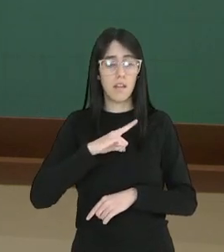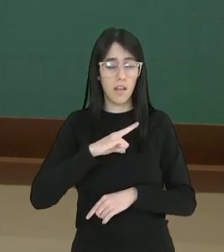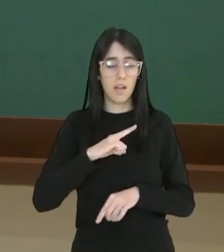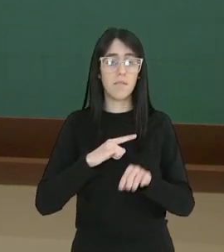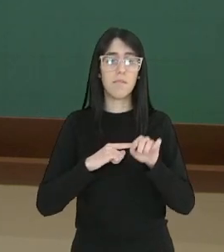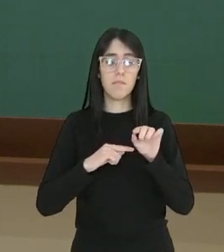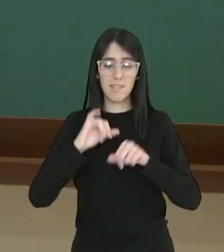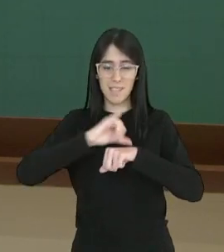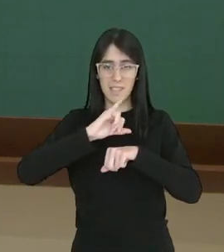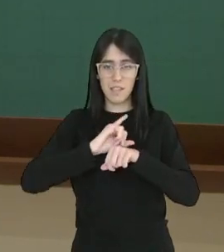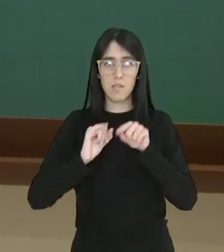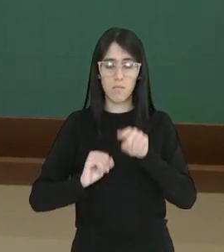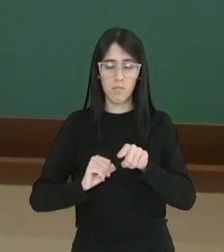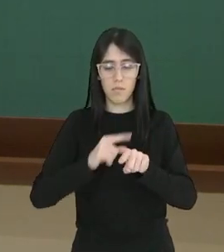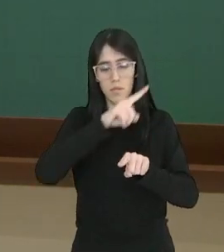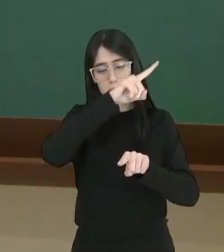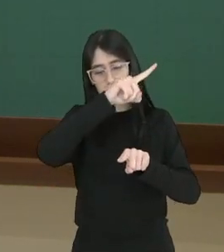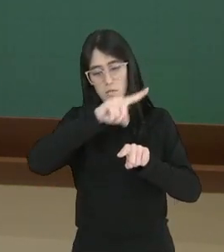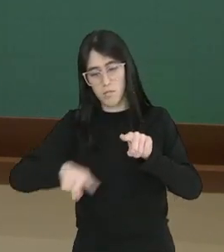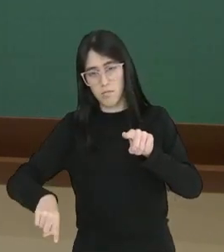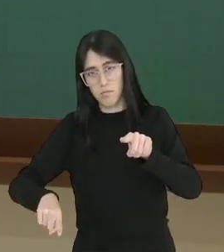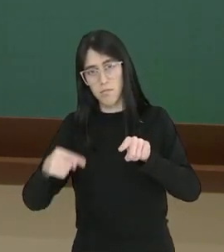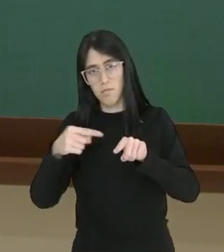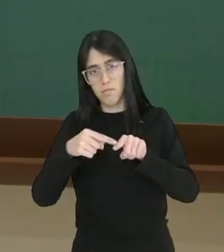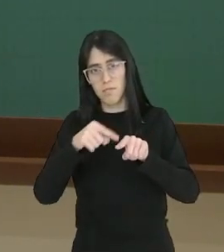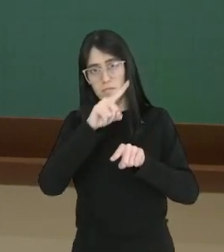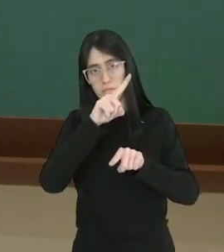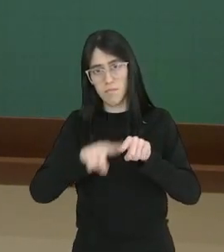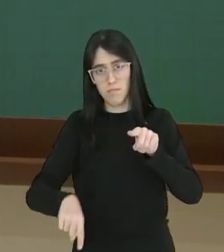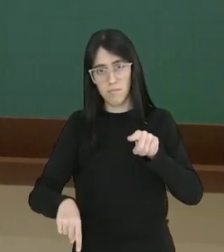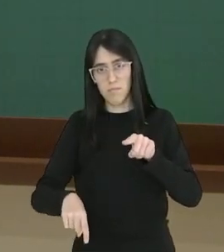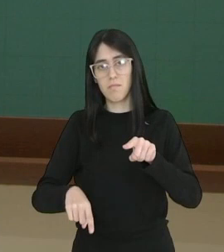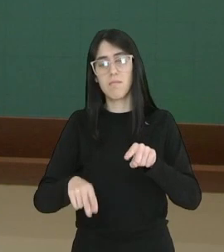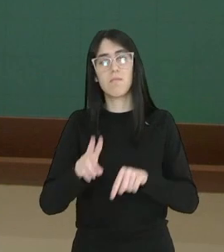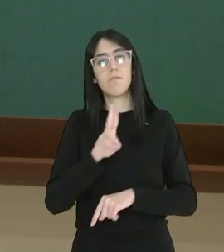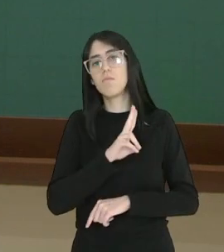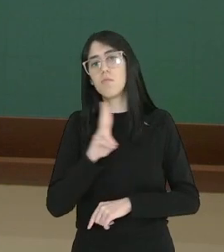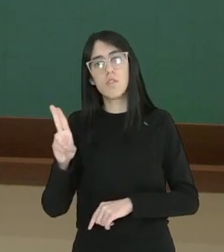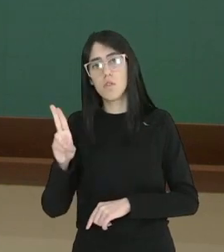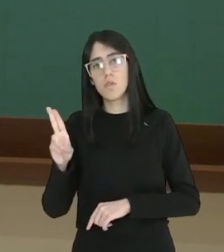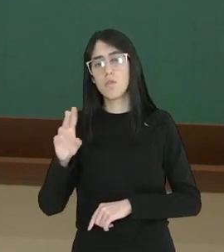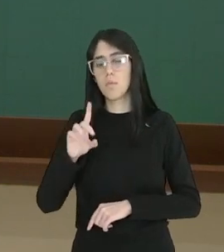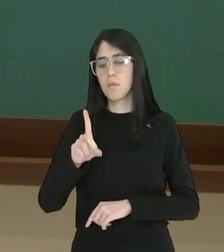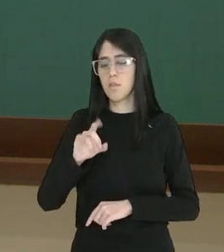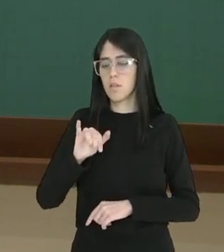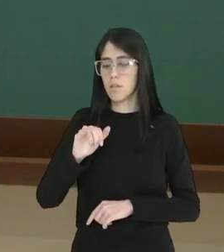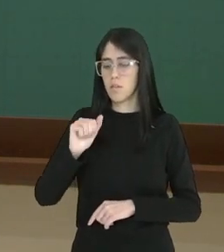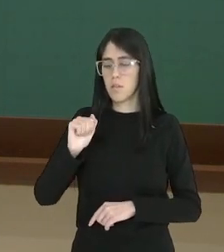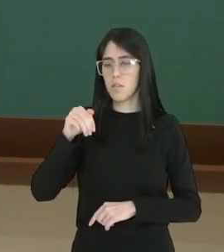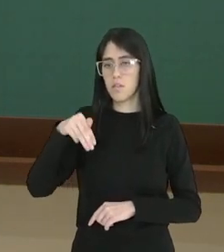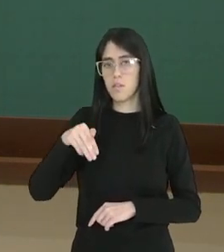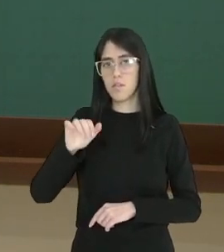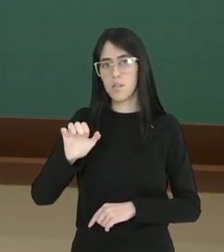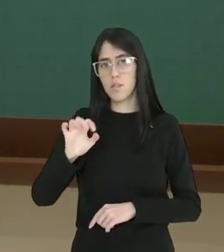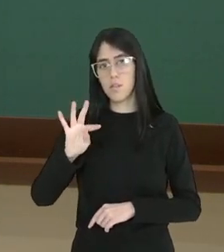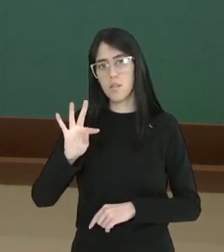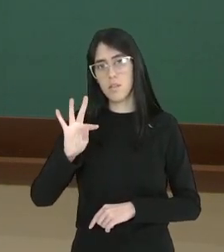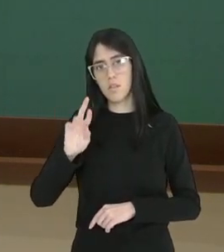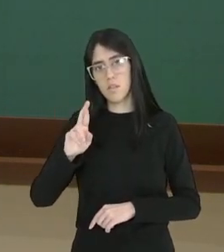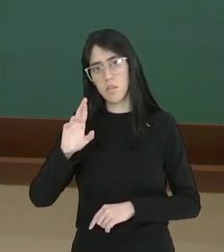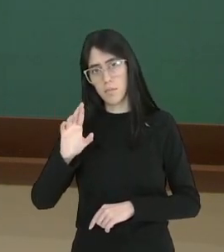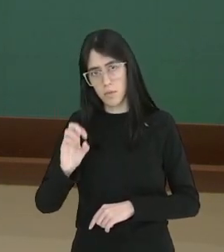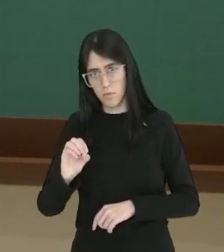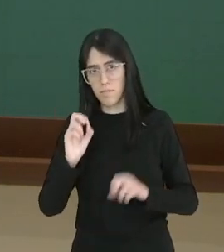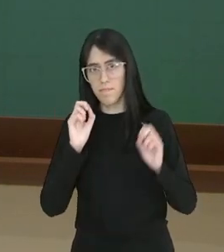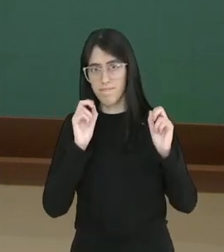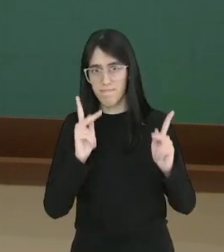obrigatoriamente pelo ponto central, pelo ponto de origem da circunferência, ele passa a ter outro